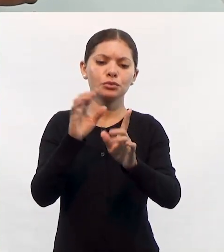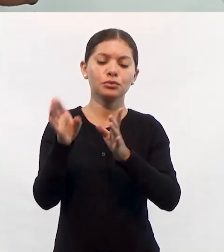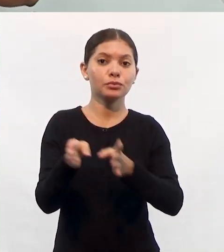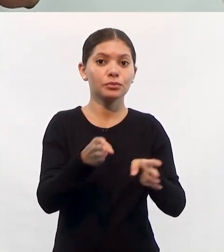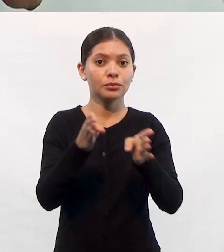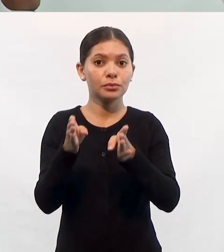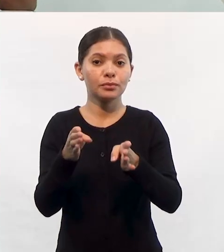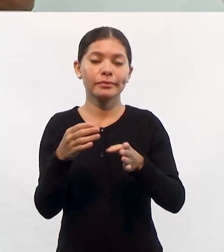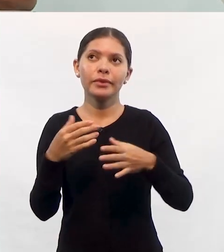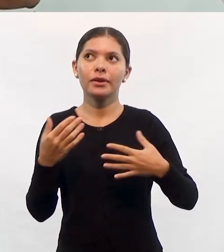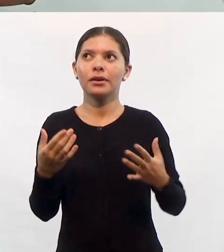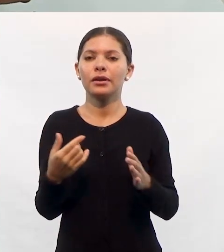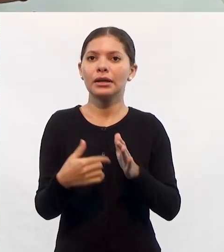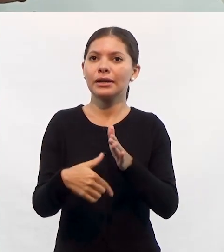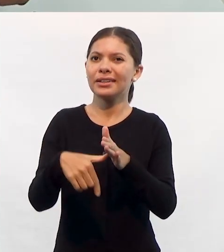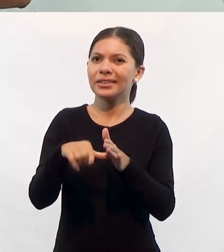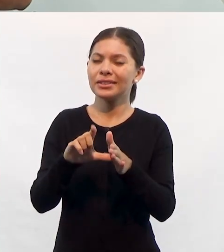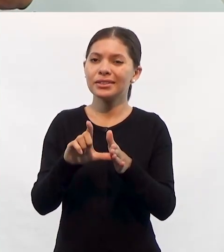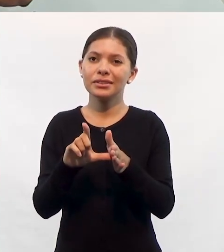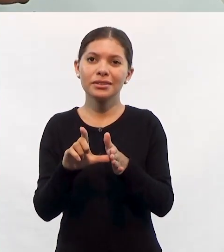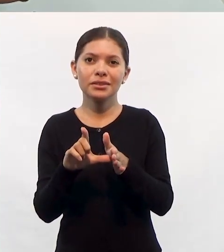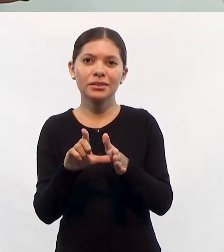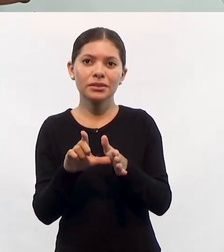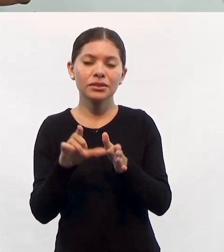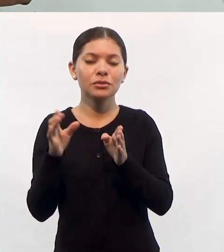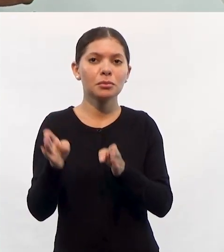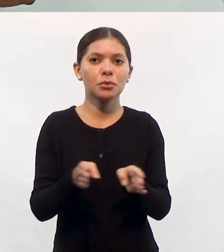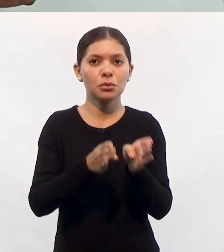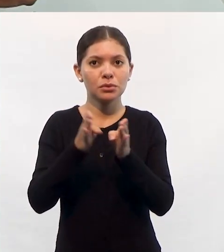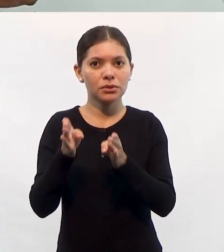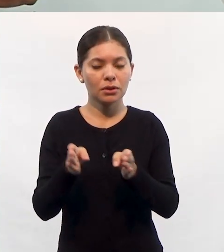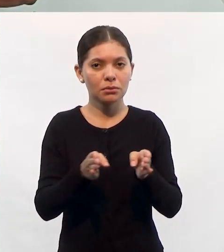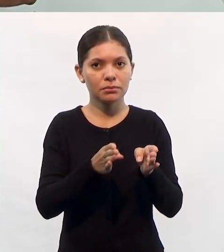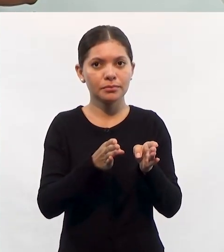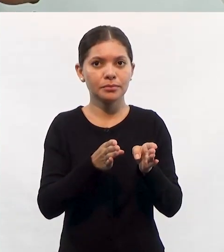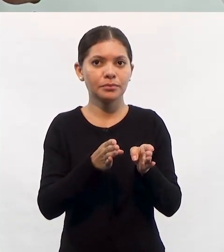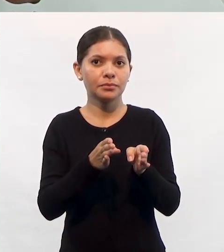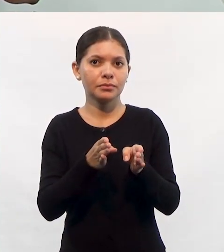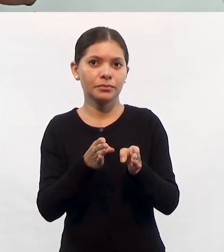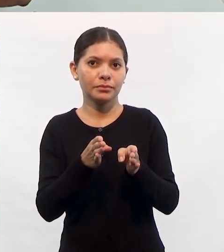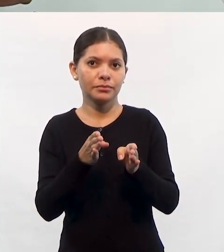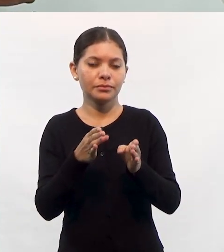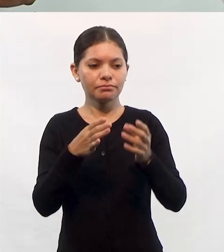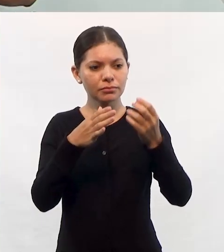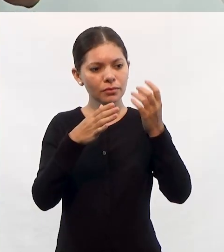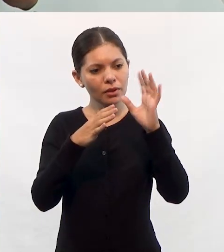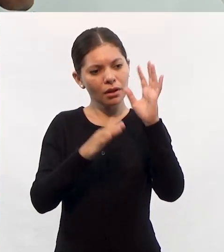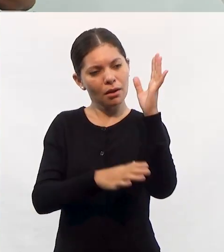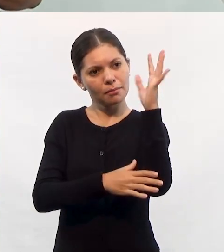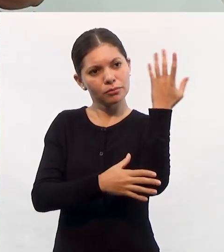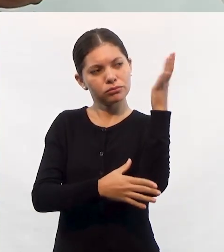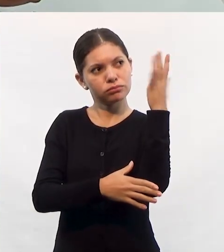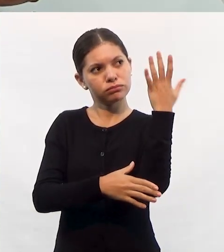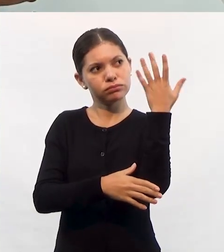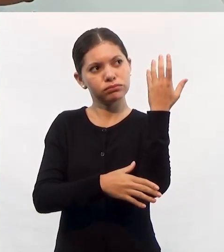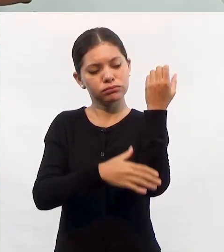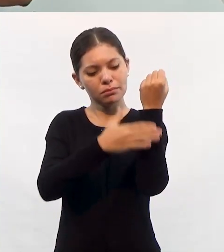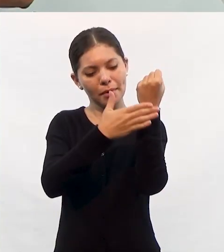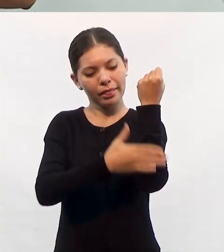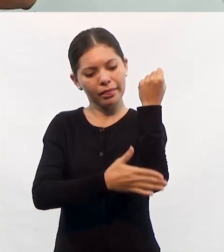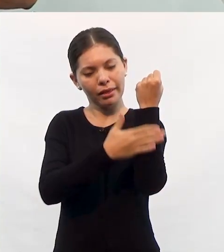ah antes de realizar atividade Antes de iniciar uma produção de madeira uma Serraria